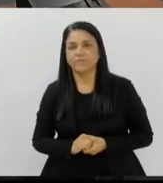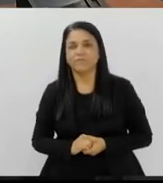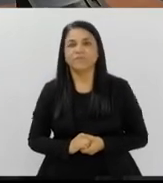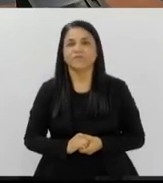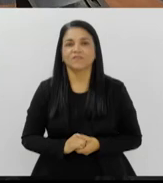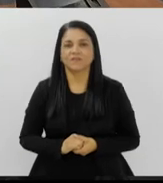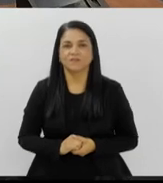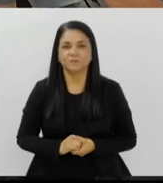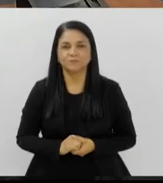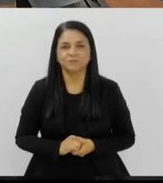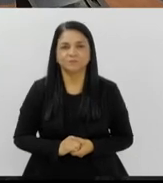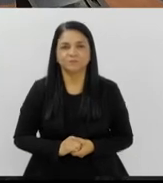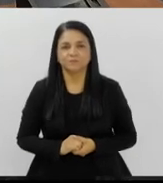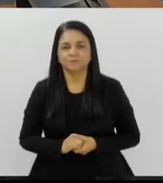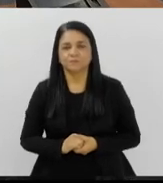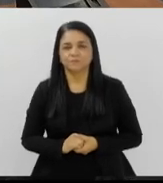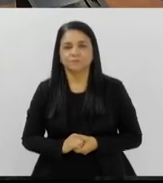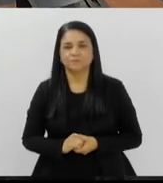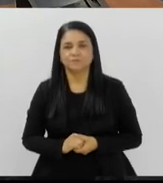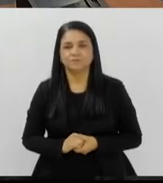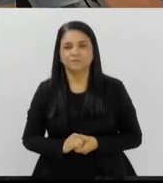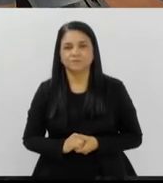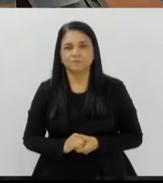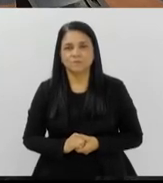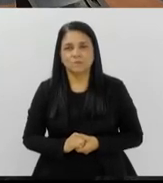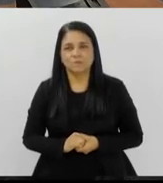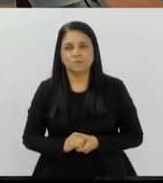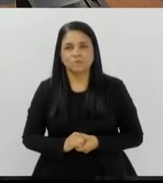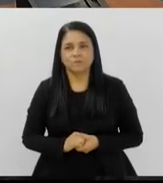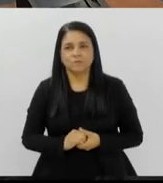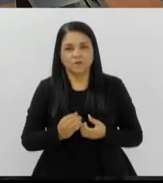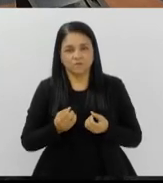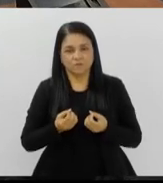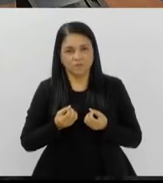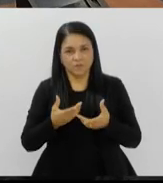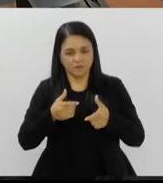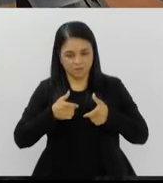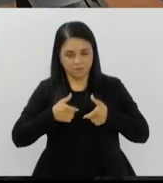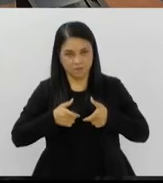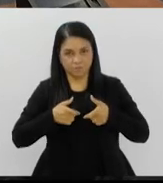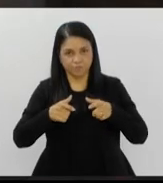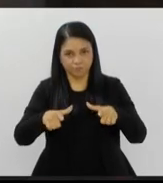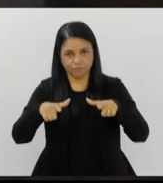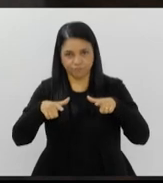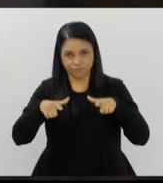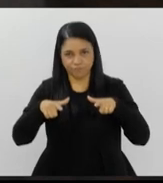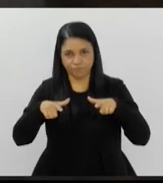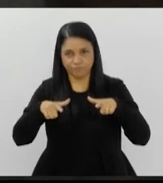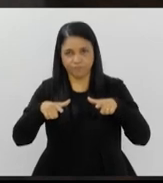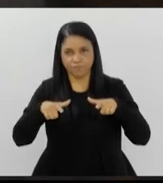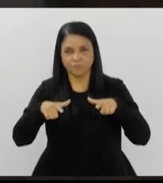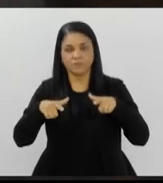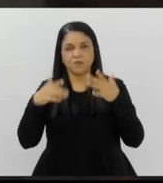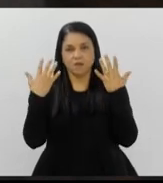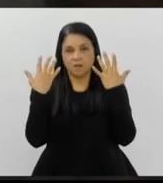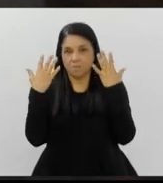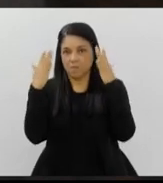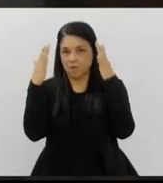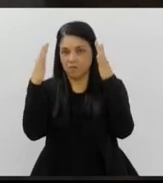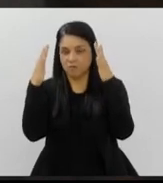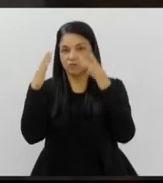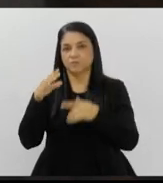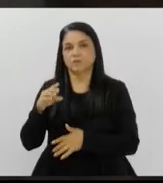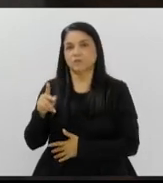Bom, eu vou fazer agora realizar a entrega das moções de louvor e aplauso para a doutora Kátia